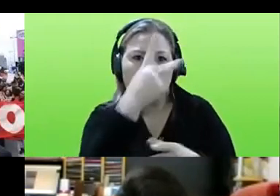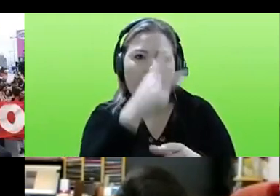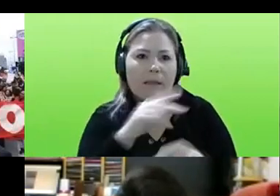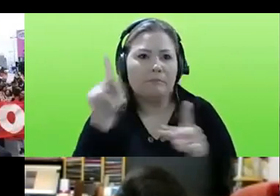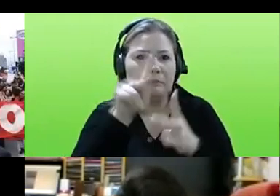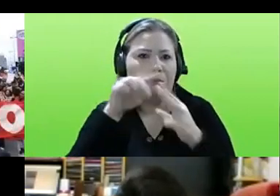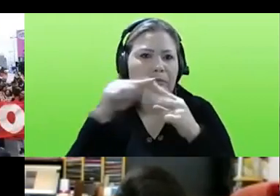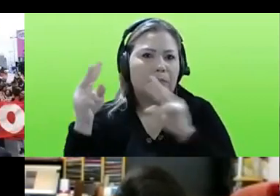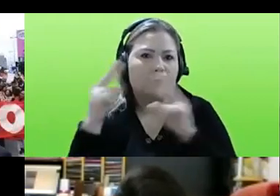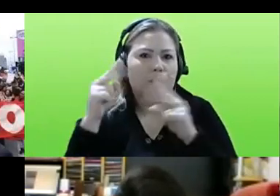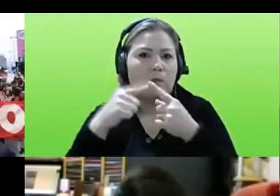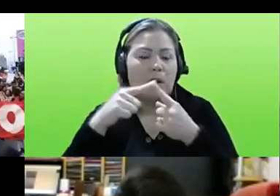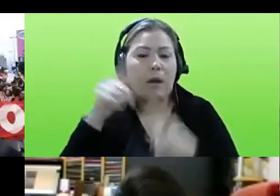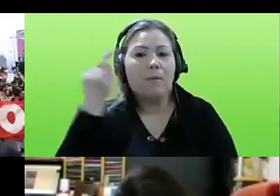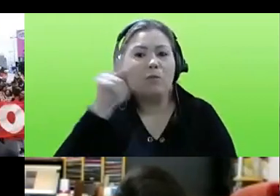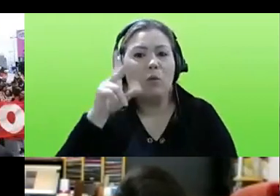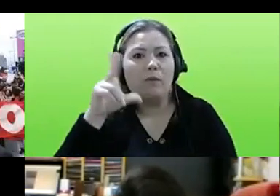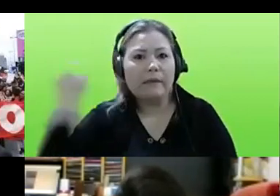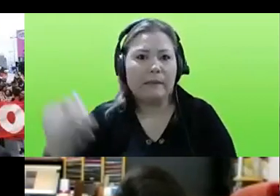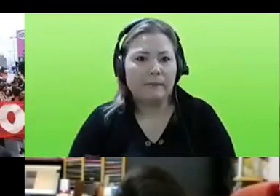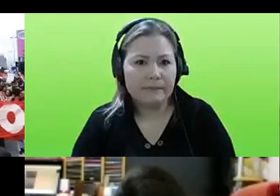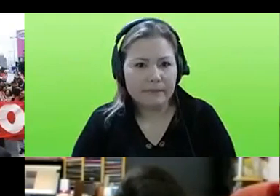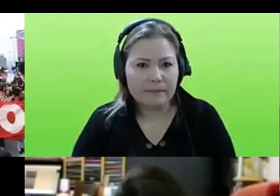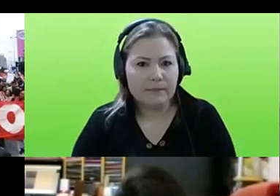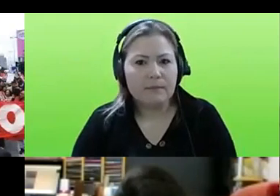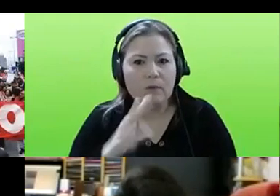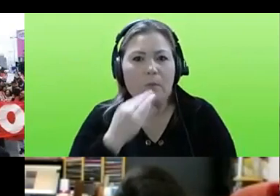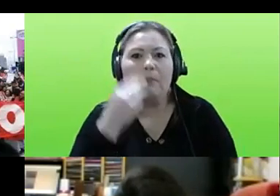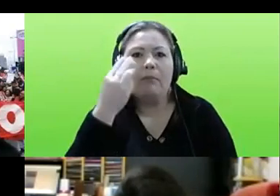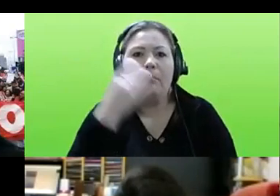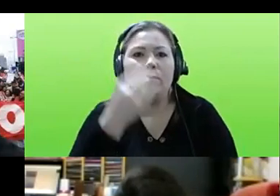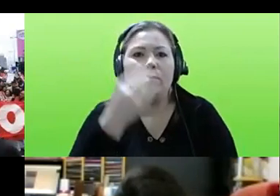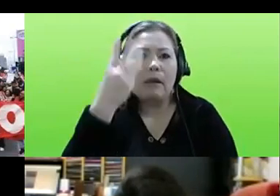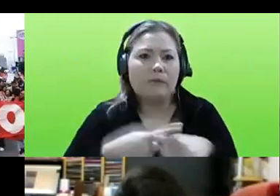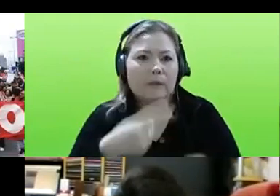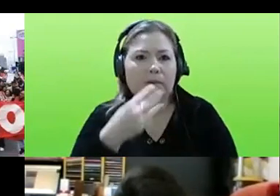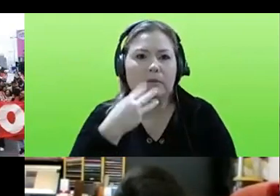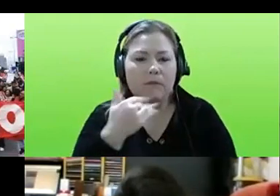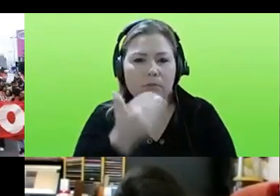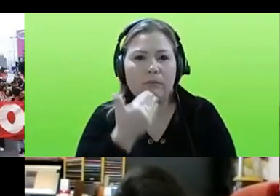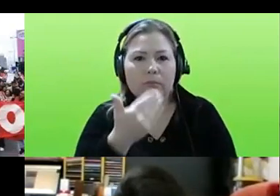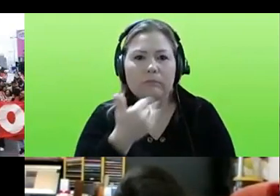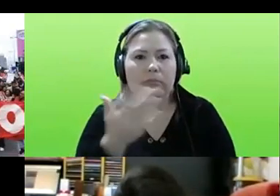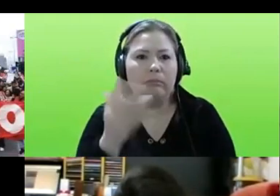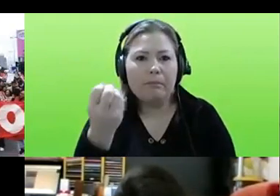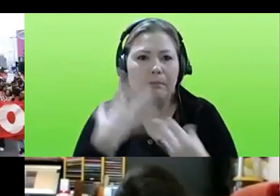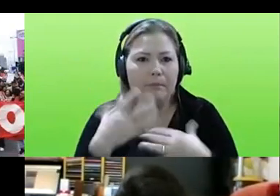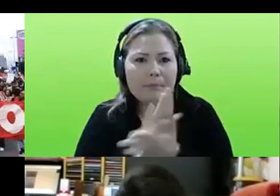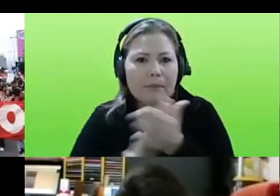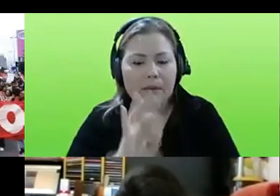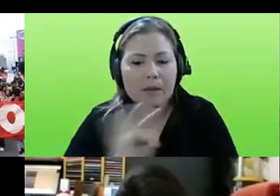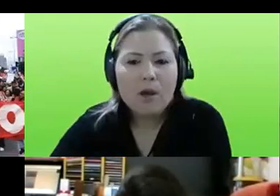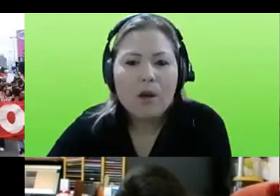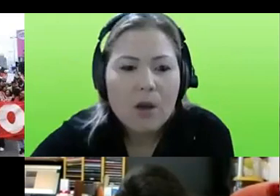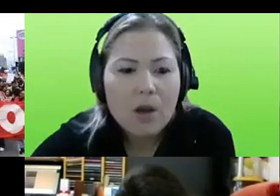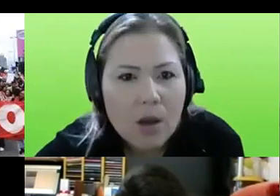3 vezes, vai ver que faltam mais 7 vezes para tentar, não é? São 10 leões, então falta mais 7 vezes para ver se eles vão responder